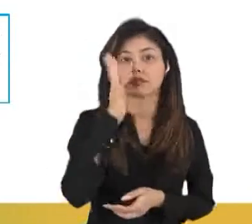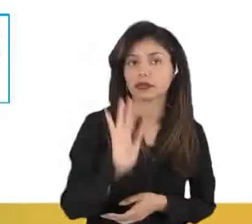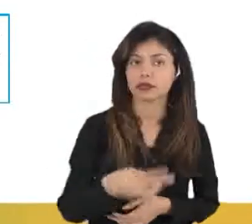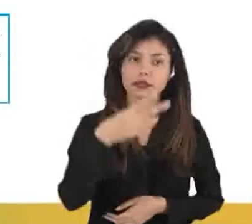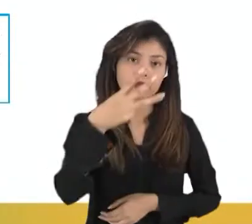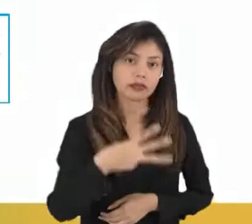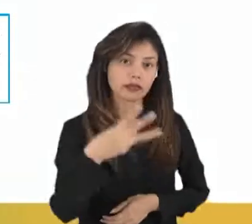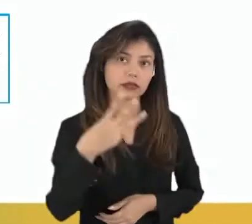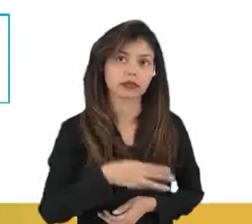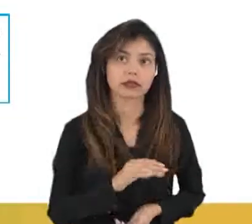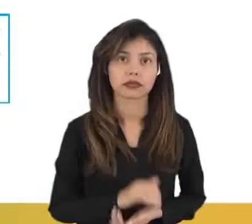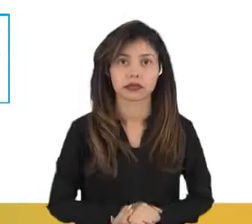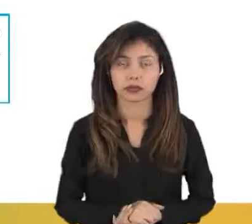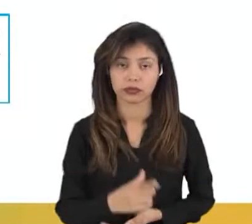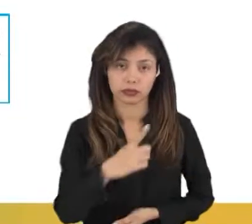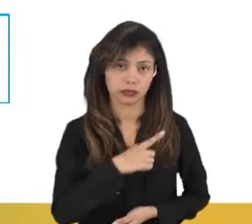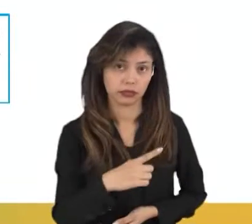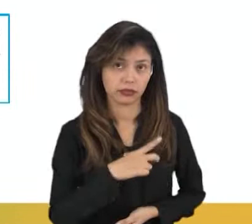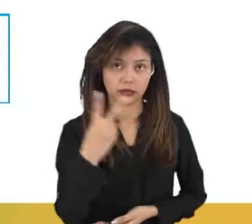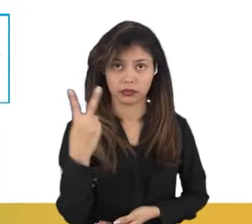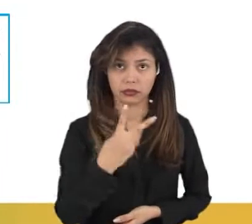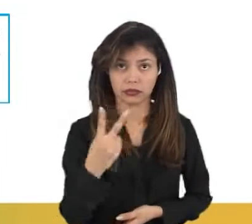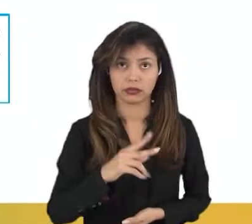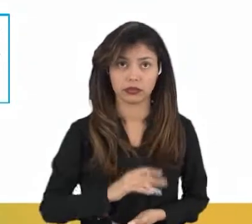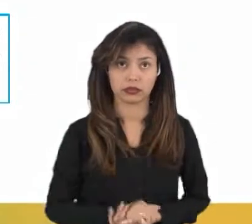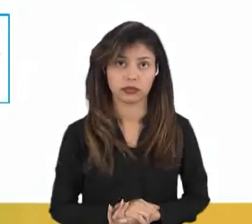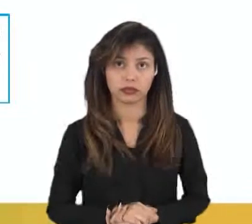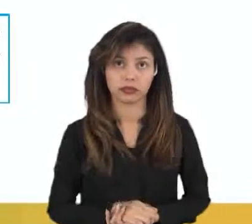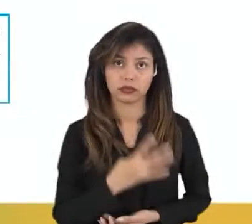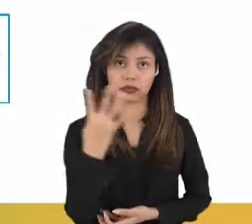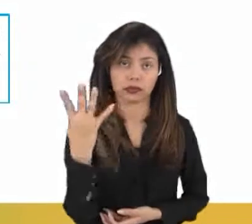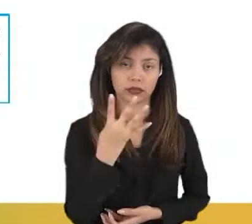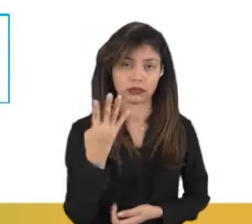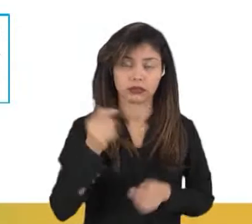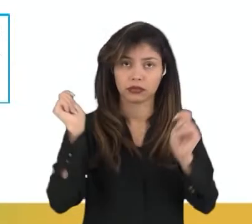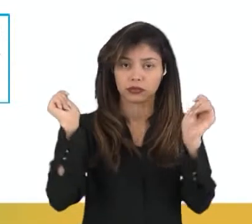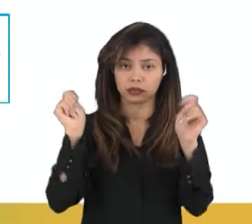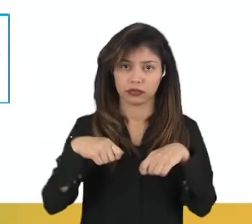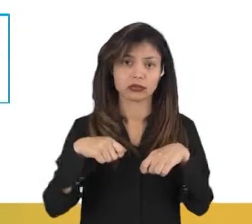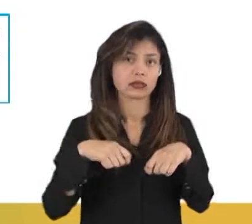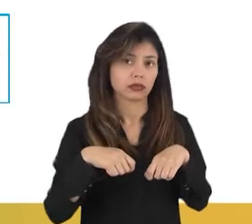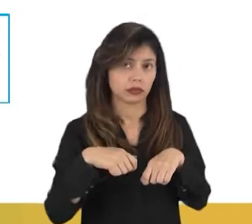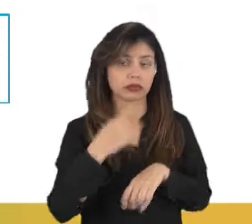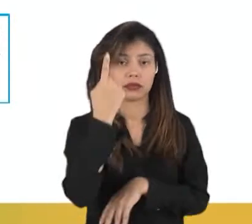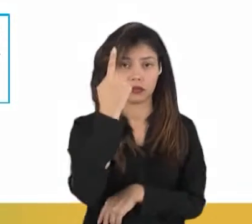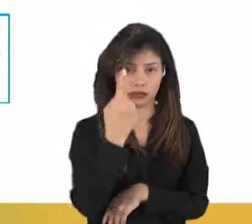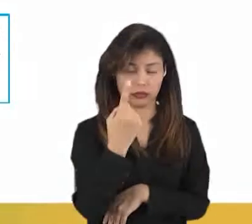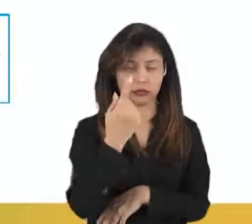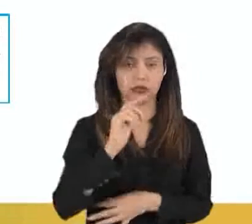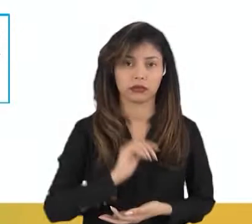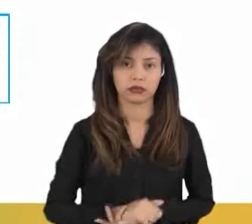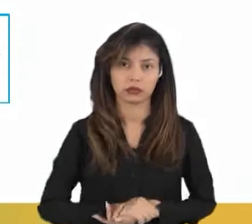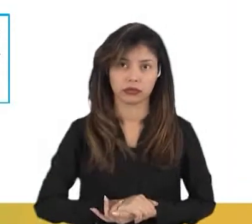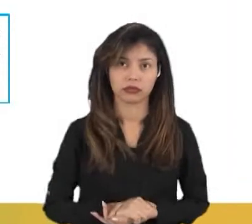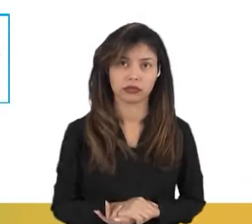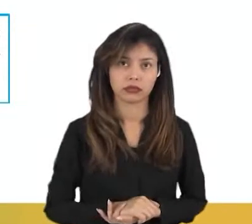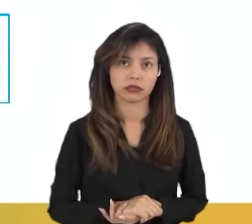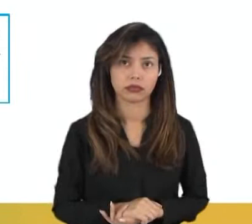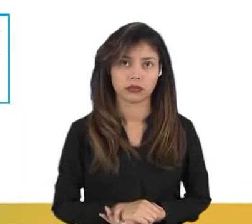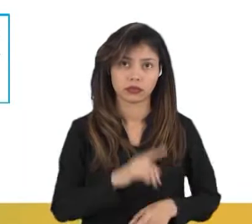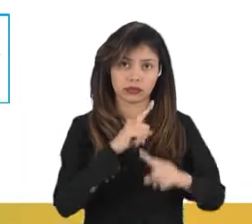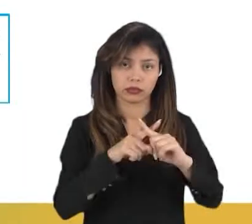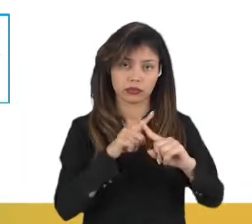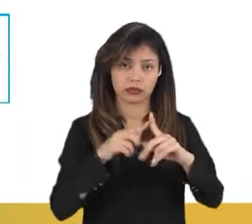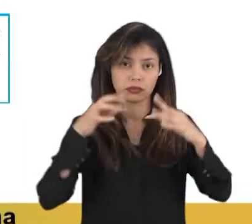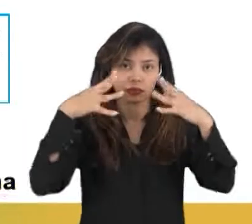no terceiro dígito, temos apenas 2. E no quarto dígito, nos sobra apenas uma possibilidade.